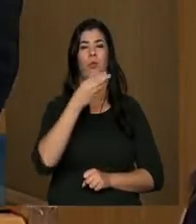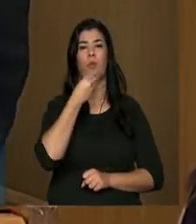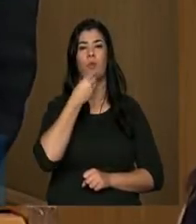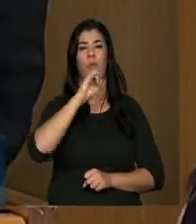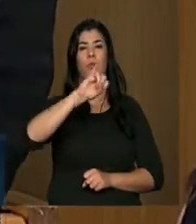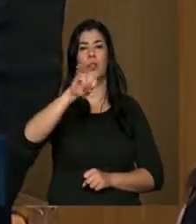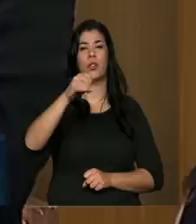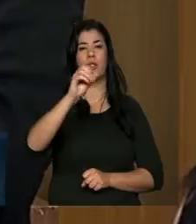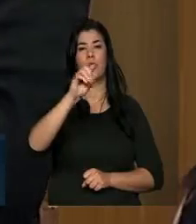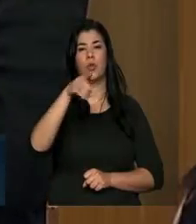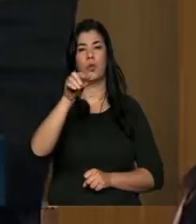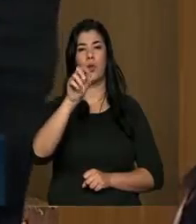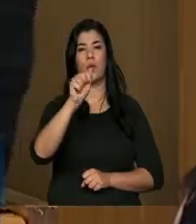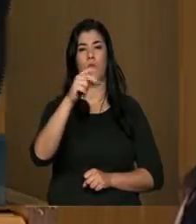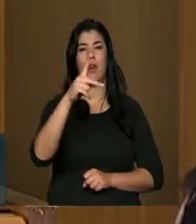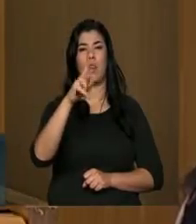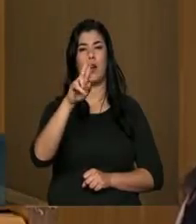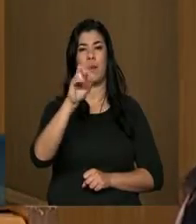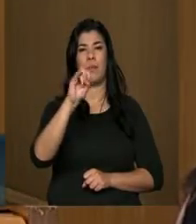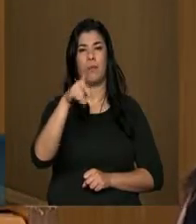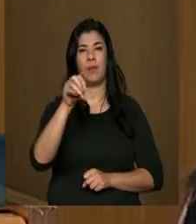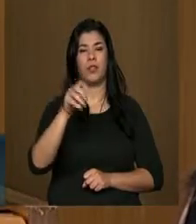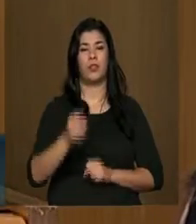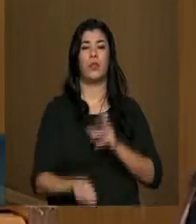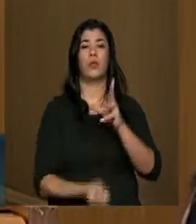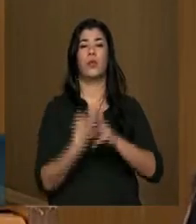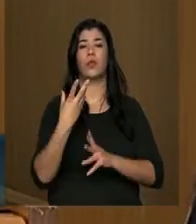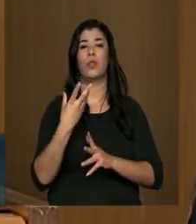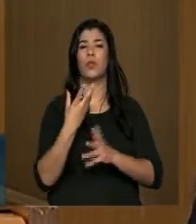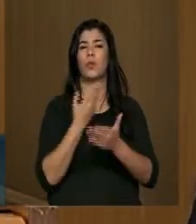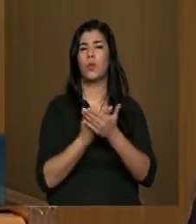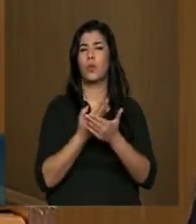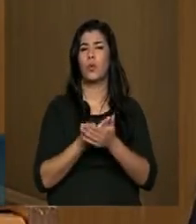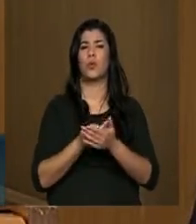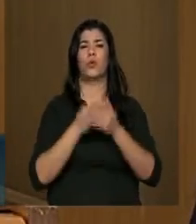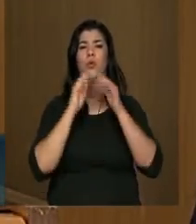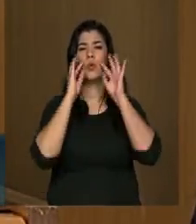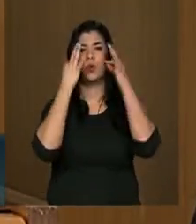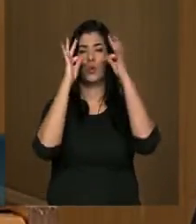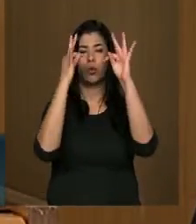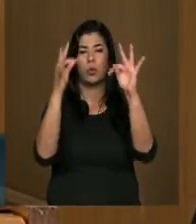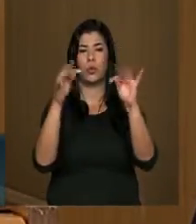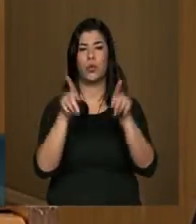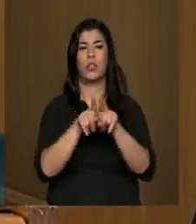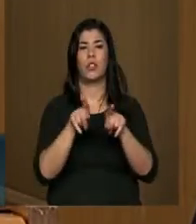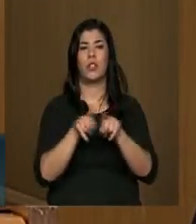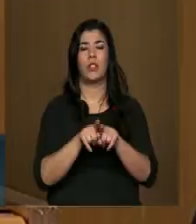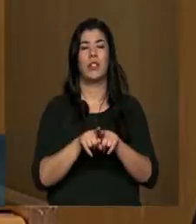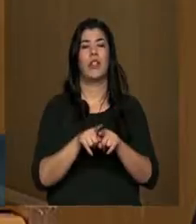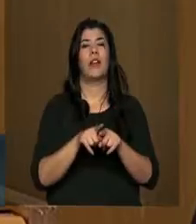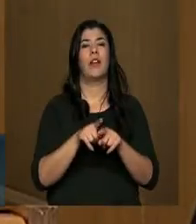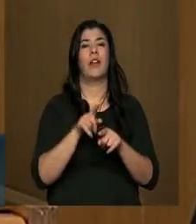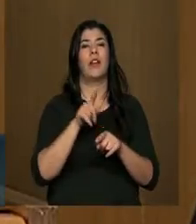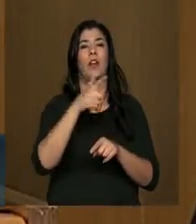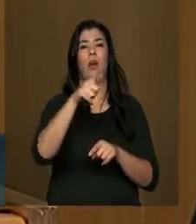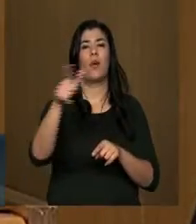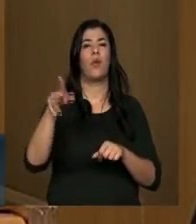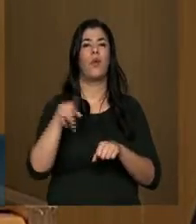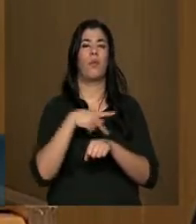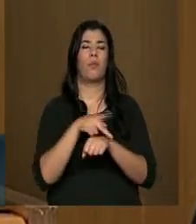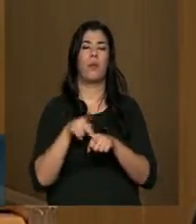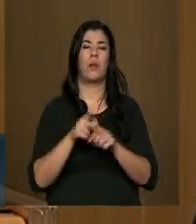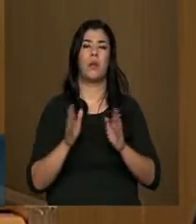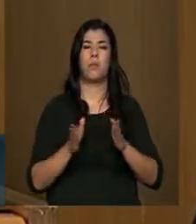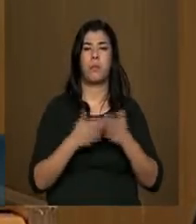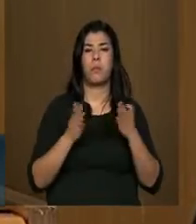a pasteurização, criou uma tecnologia custo-efetiva, né, que permite que mesmo países pobres,